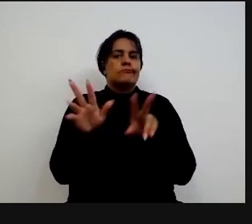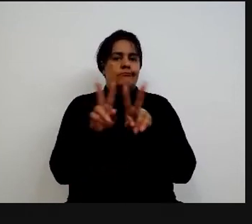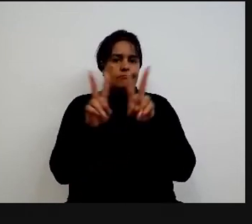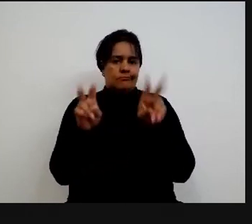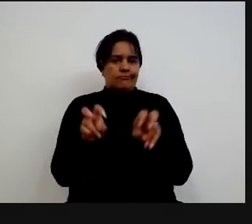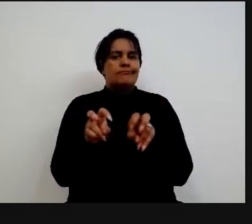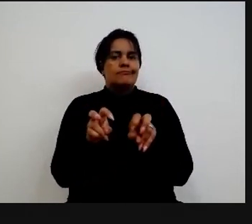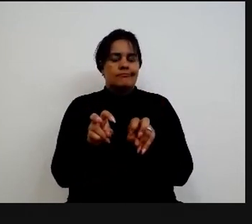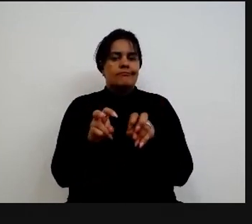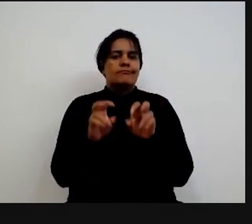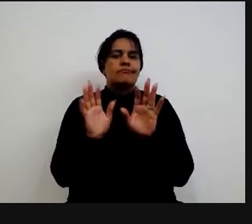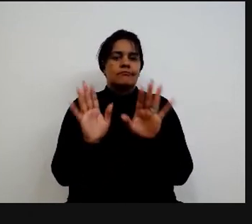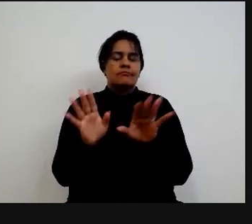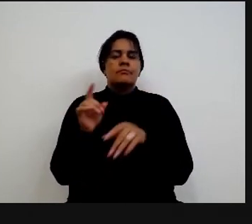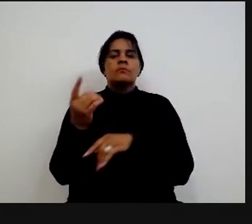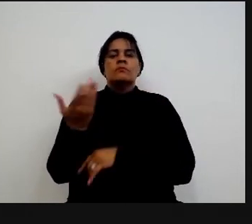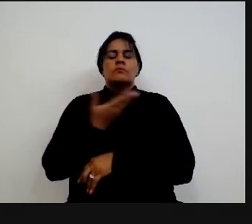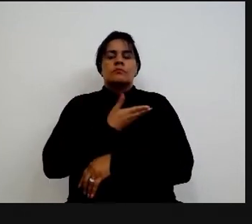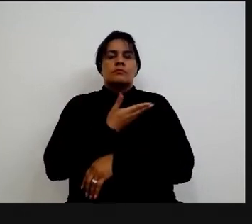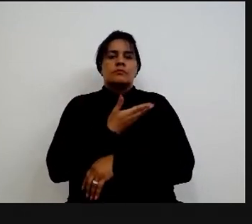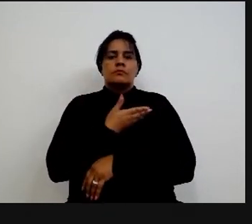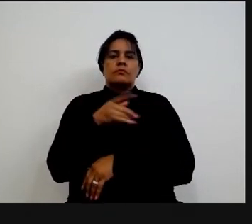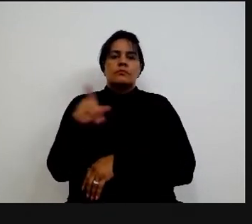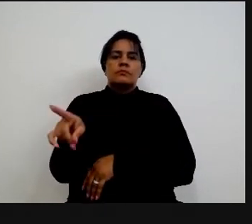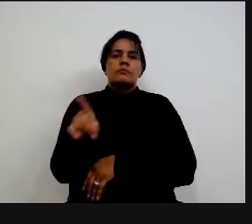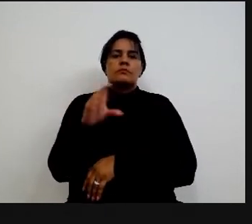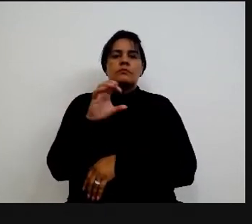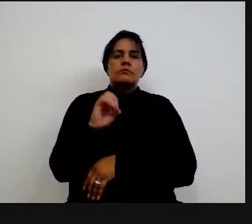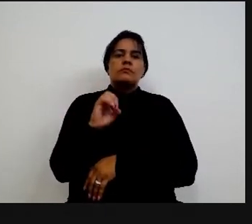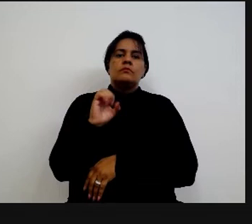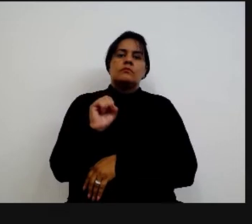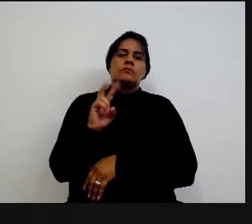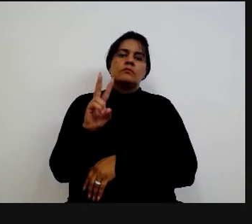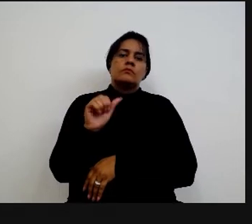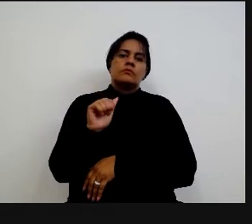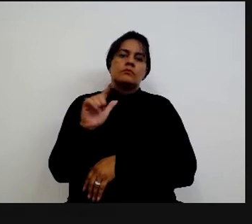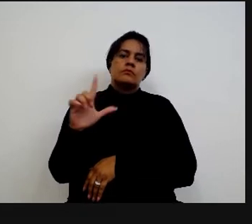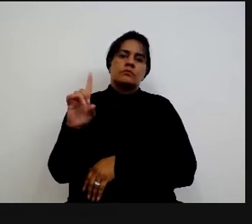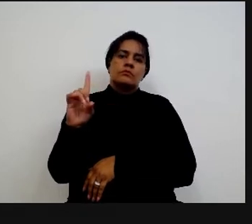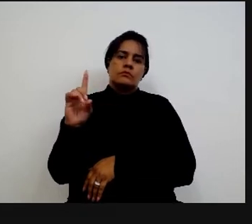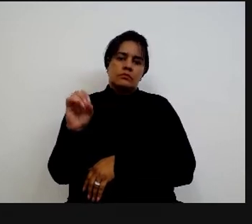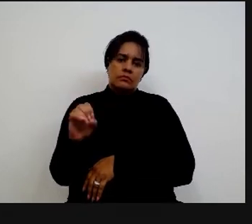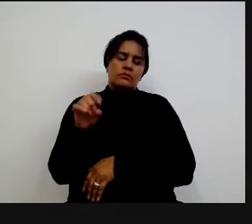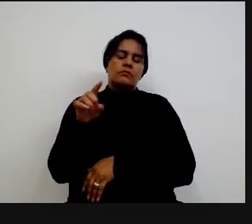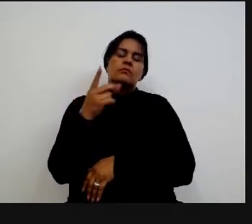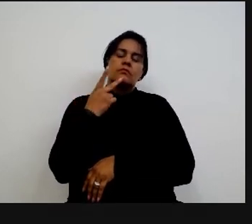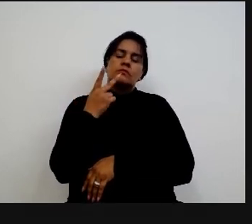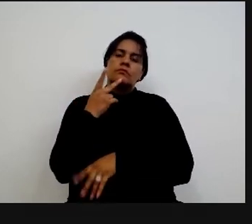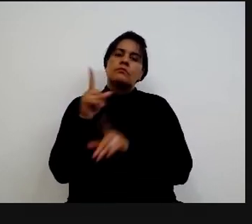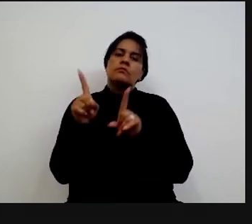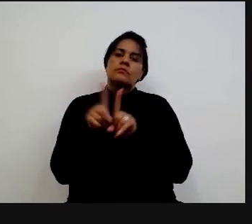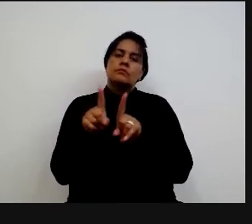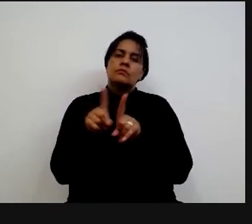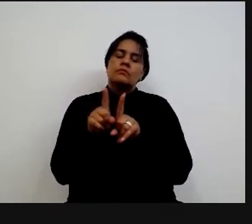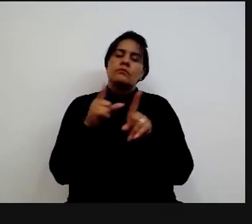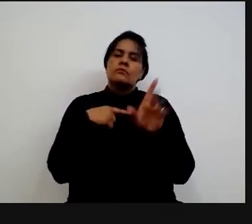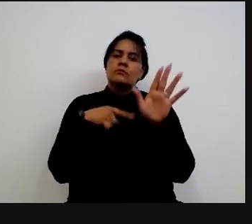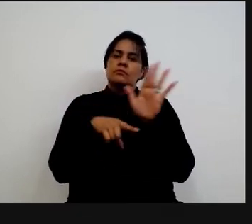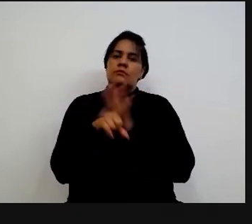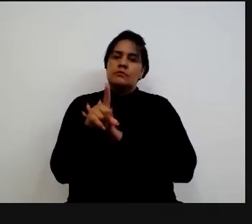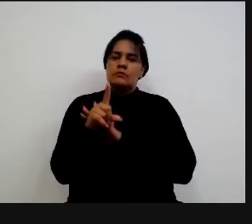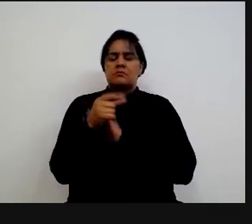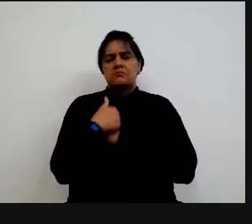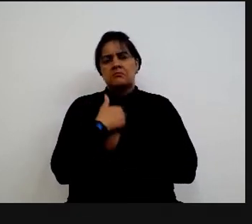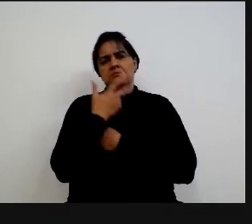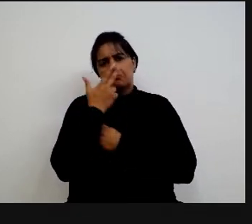Oswaldo Mazola, aqui também da nossa equipe de tecnologias educacionais, também faz uma pergunta aqui que eu acho que, de uma